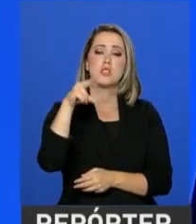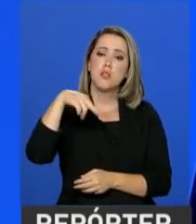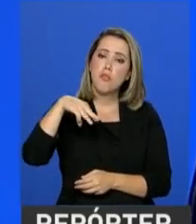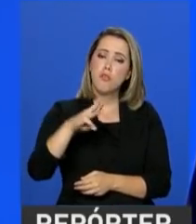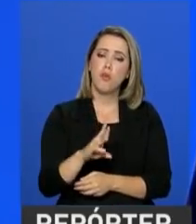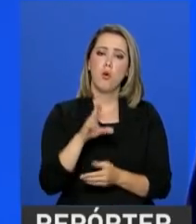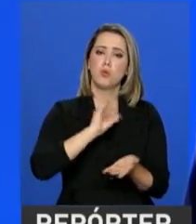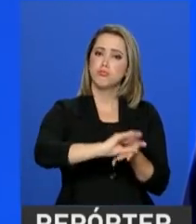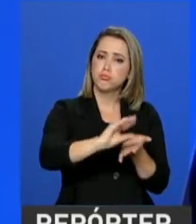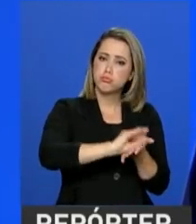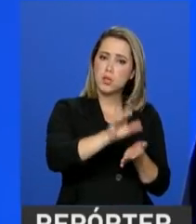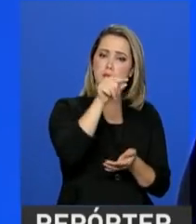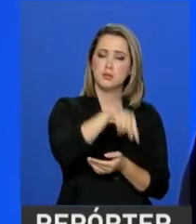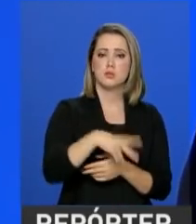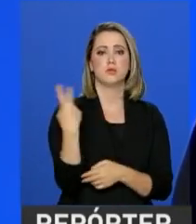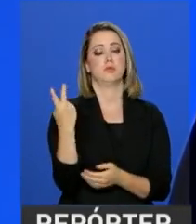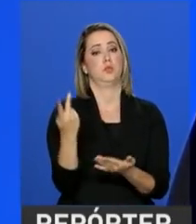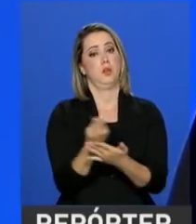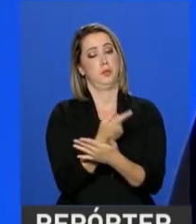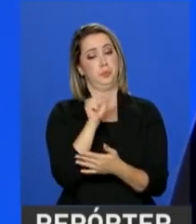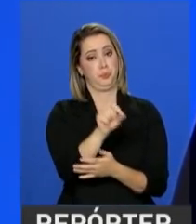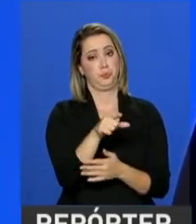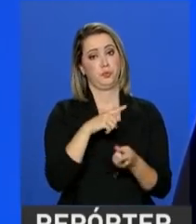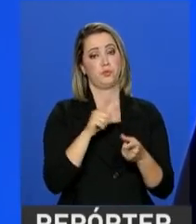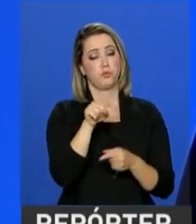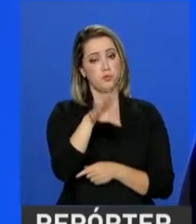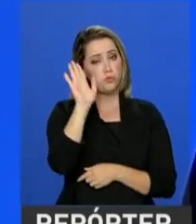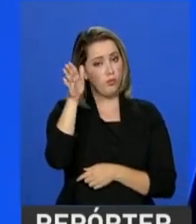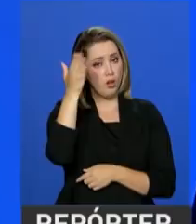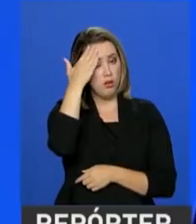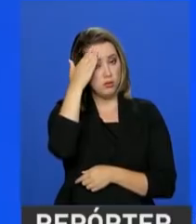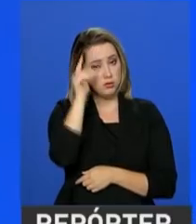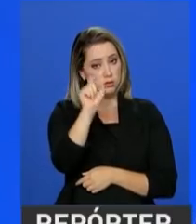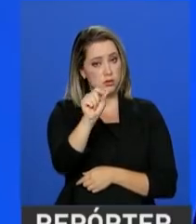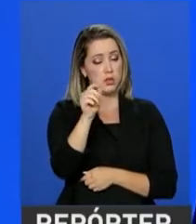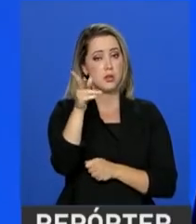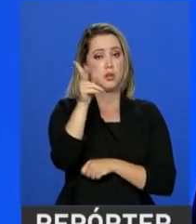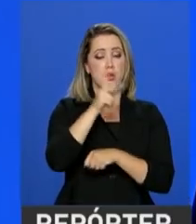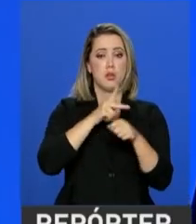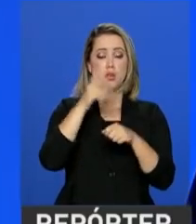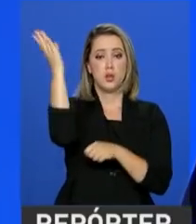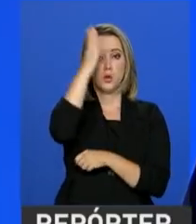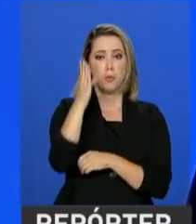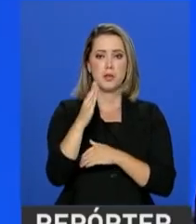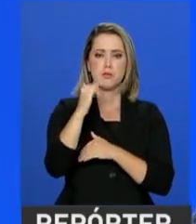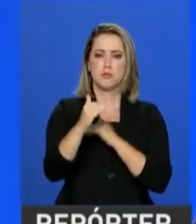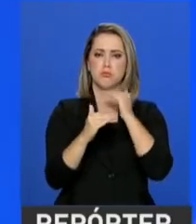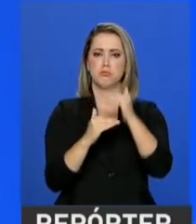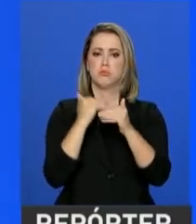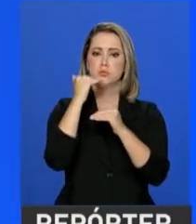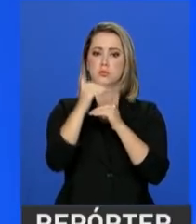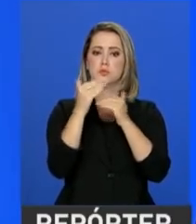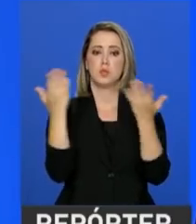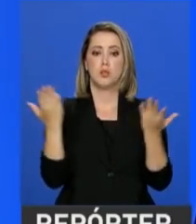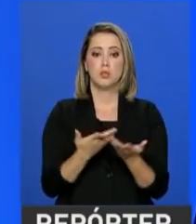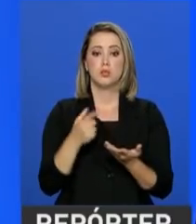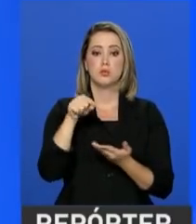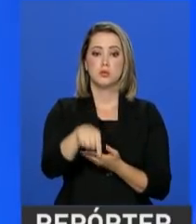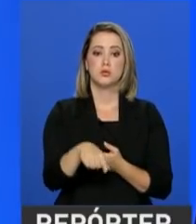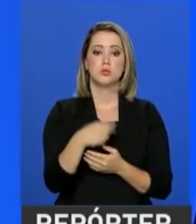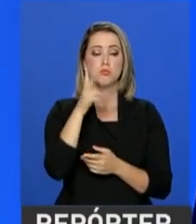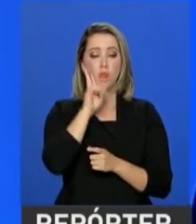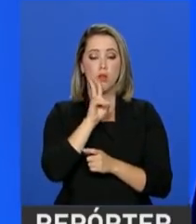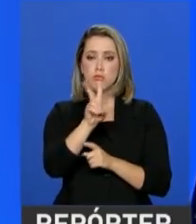Investimentos que estamos realizando. Você sabe que o Brasil está crescendo agora, neste momento, a